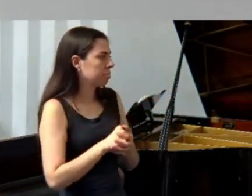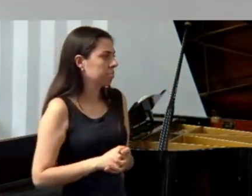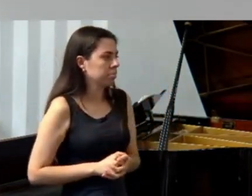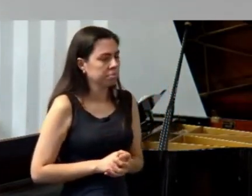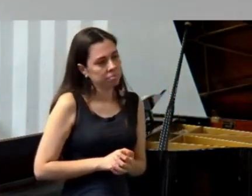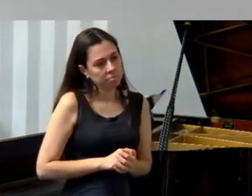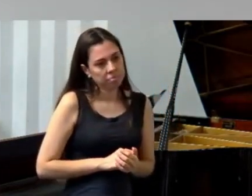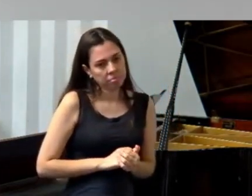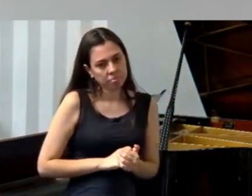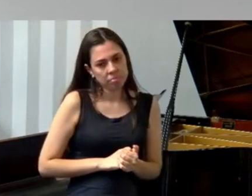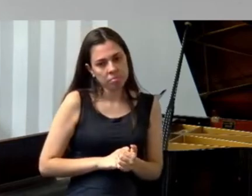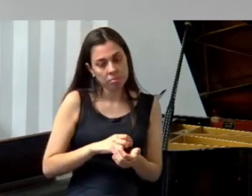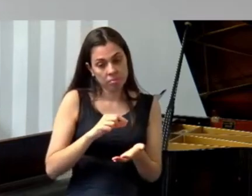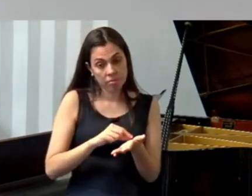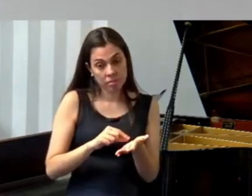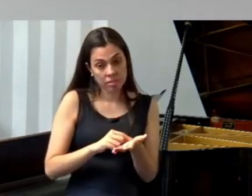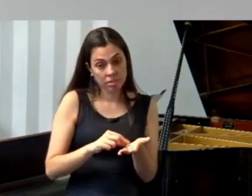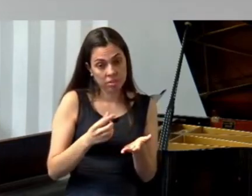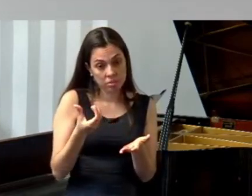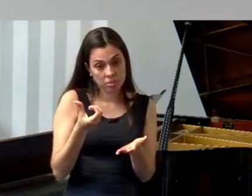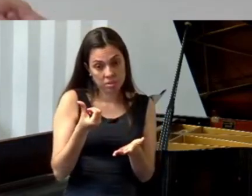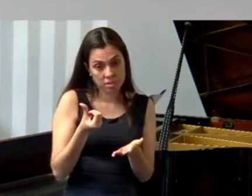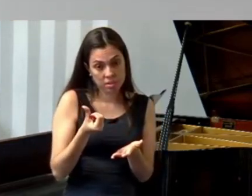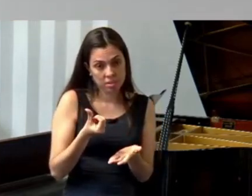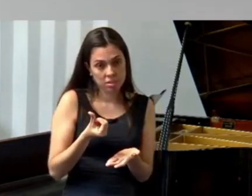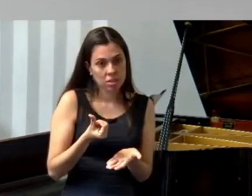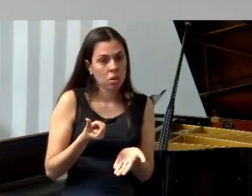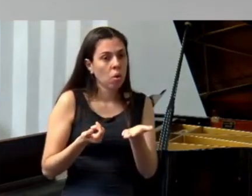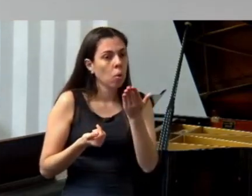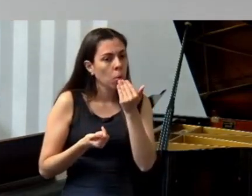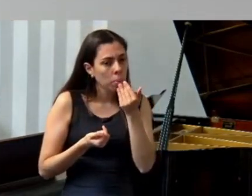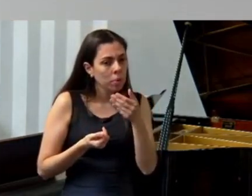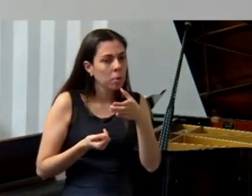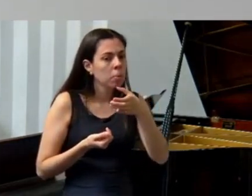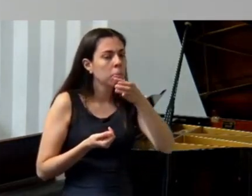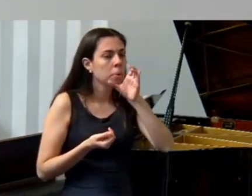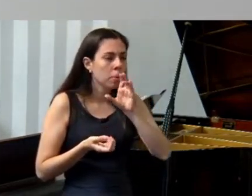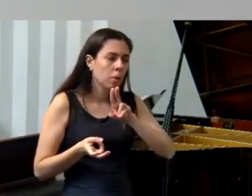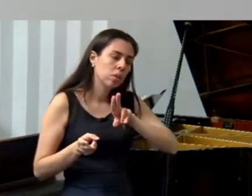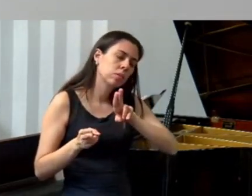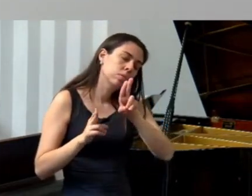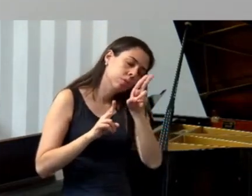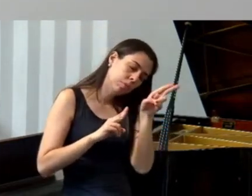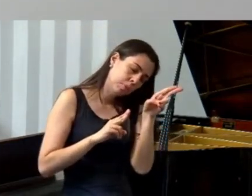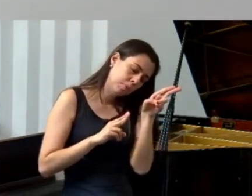Versículo 6 diz que ele comeu, bebeu e voltou a dormir. Outra vez.